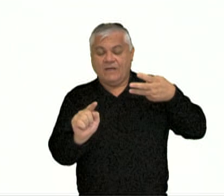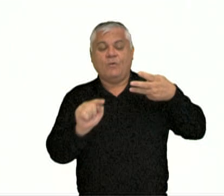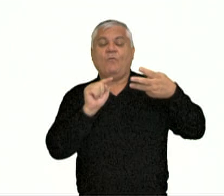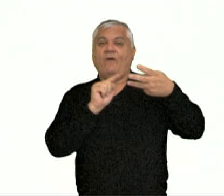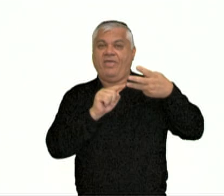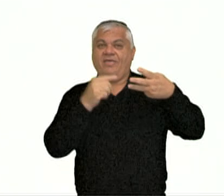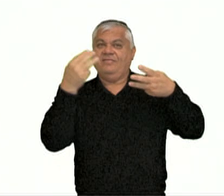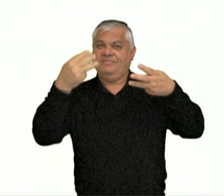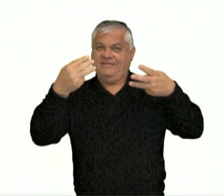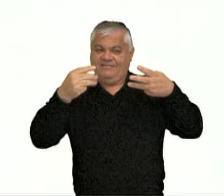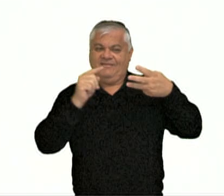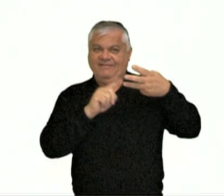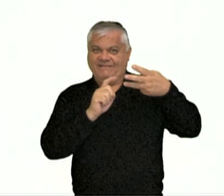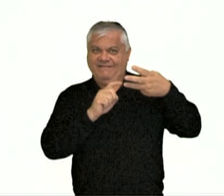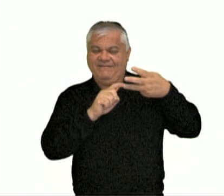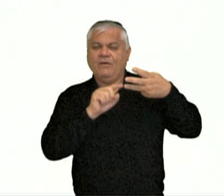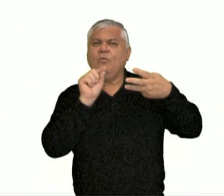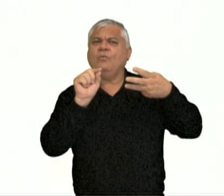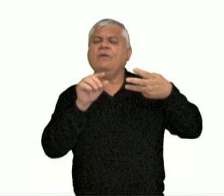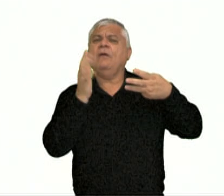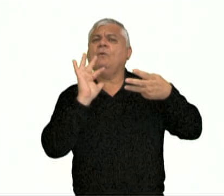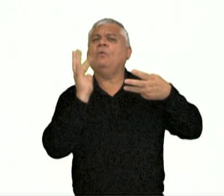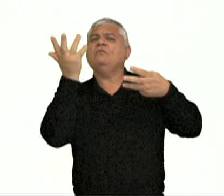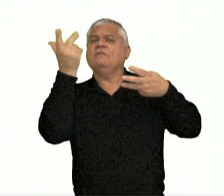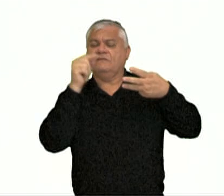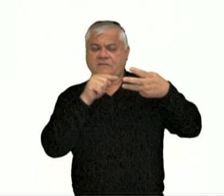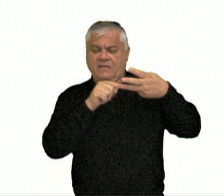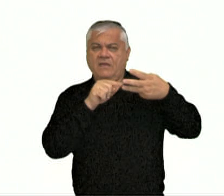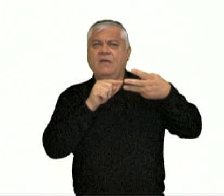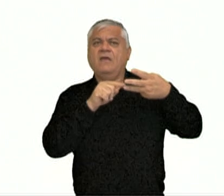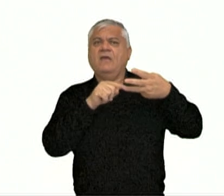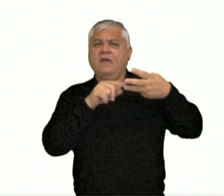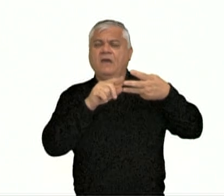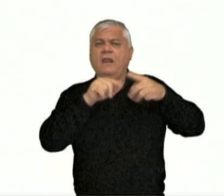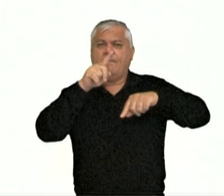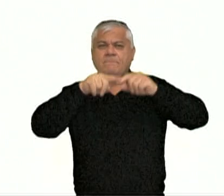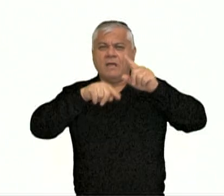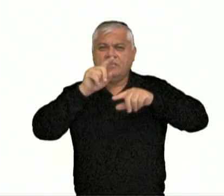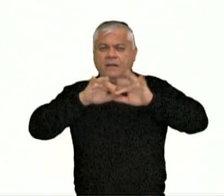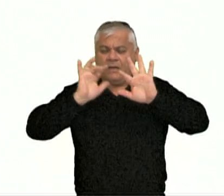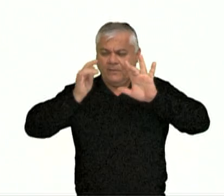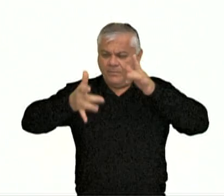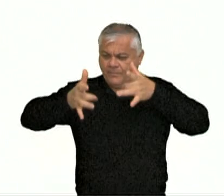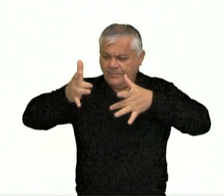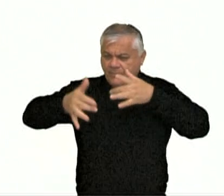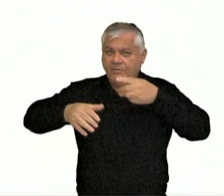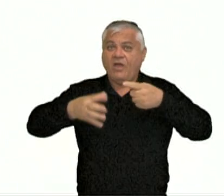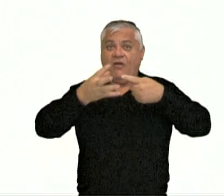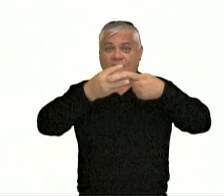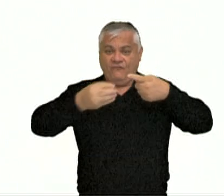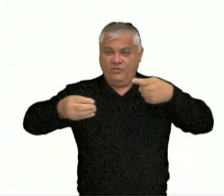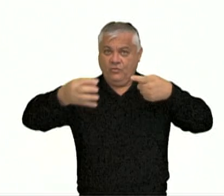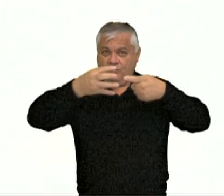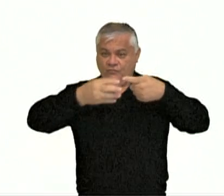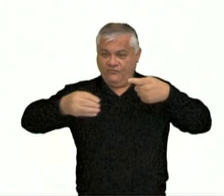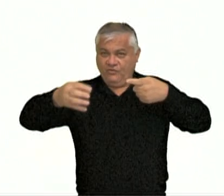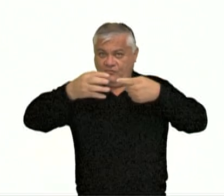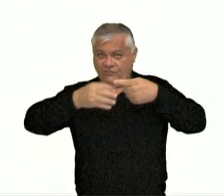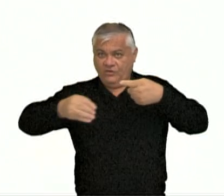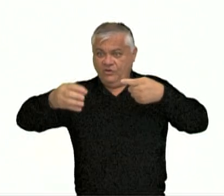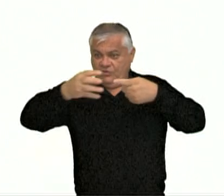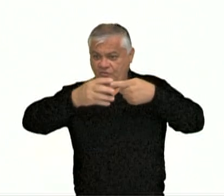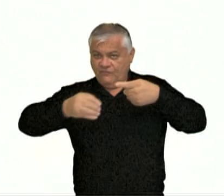chama secreção. Nela, determinados materiais que na filtração não tinham